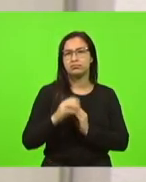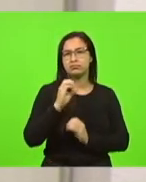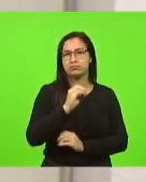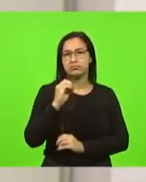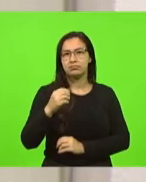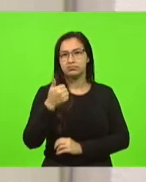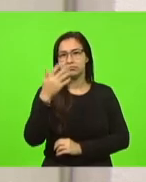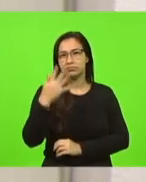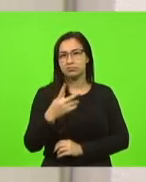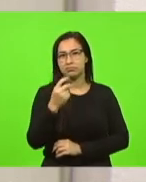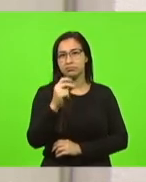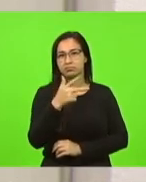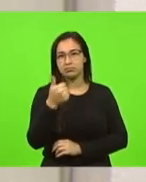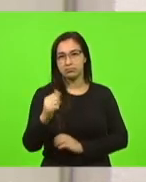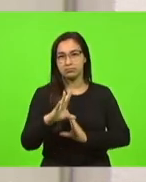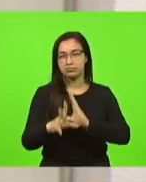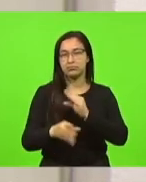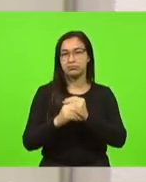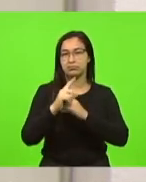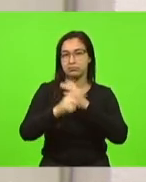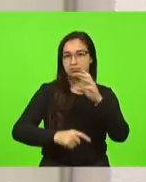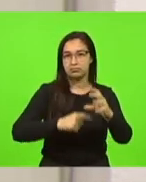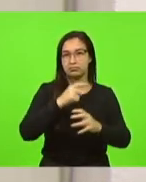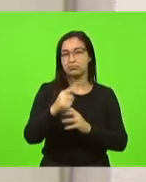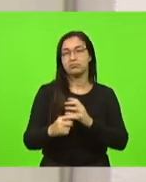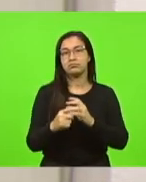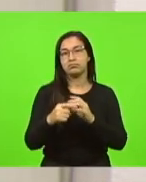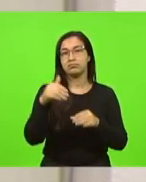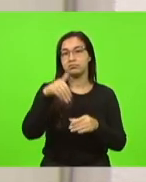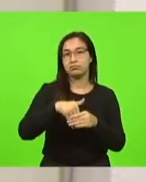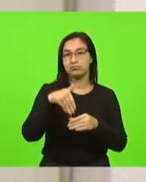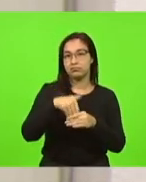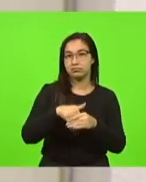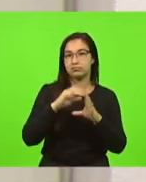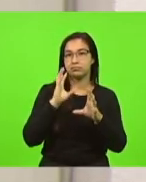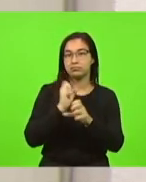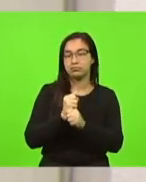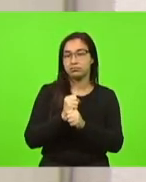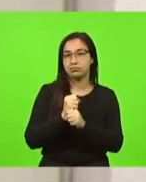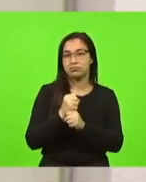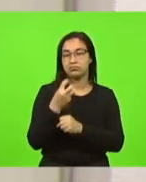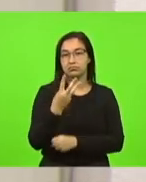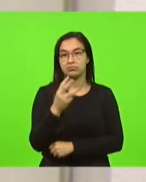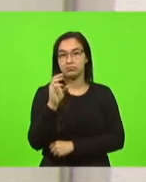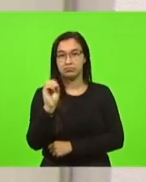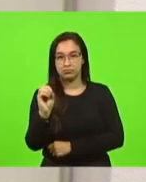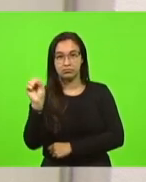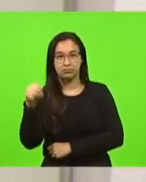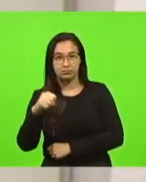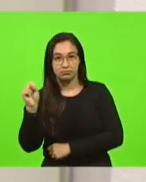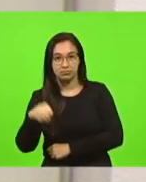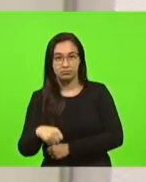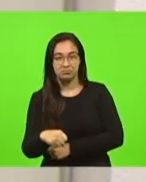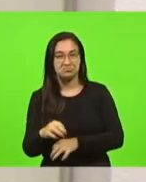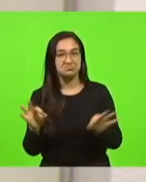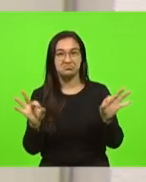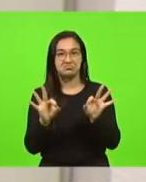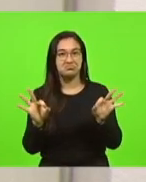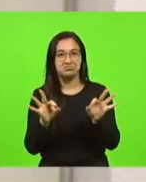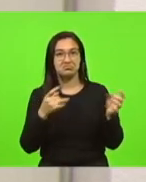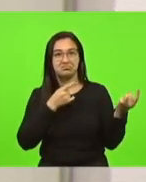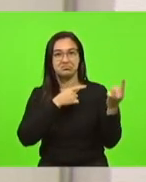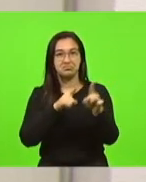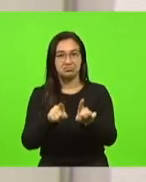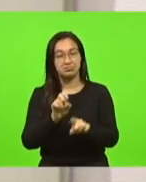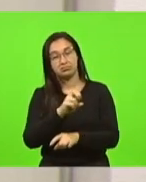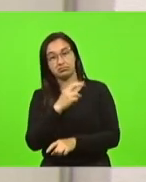001/2021, com emenda substitutiva global, obtendo a seguinte votação: 30 votos sim e sem nenhum voto contrário